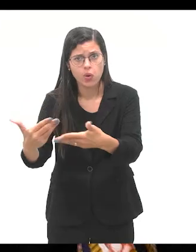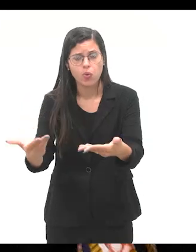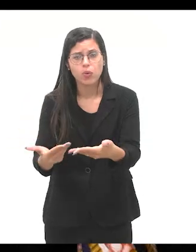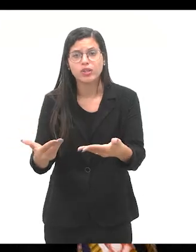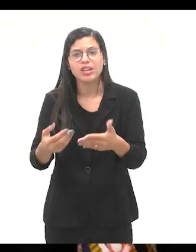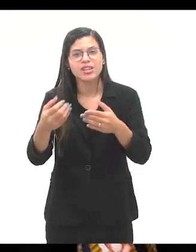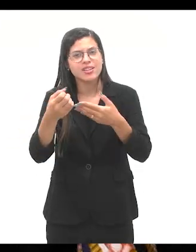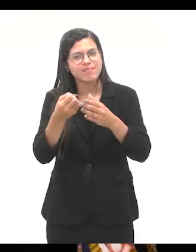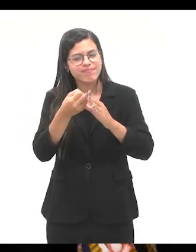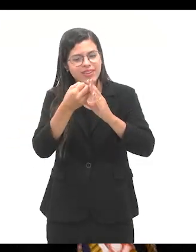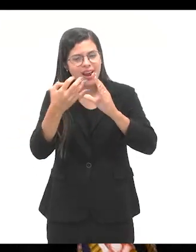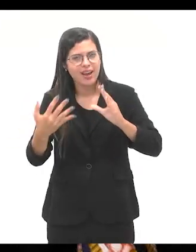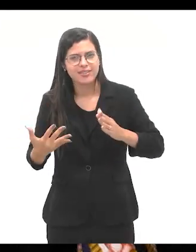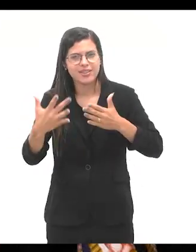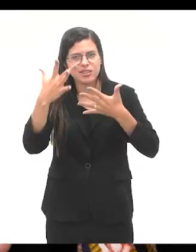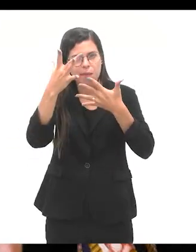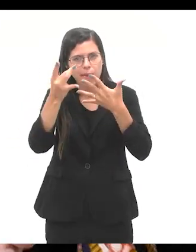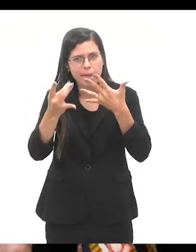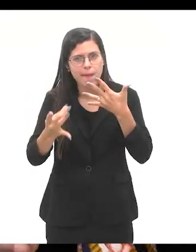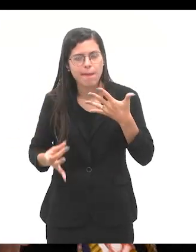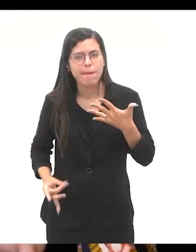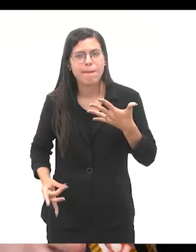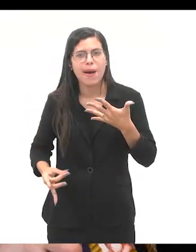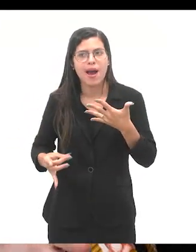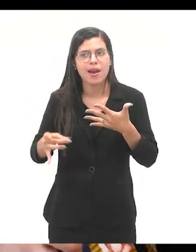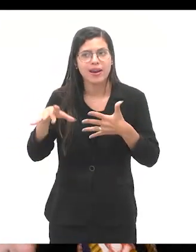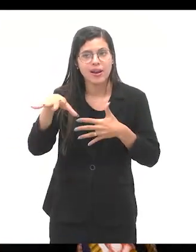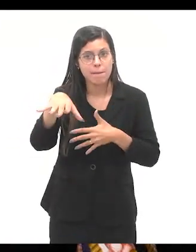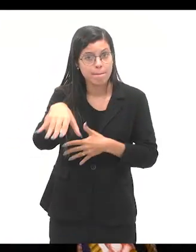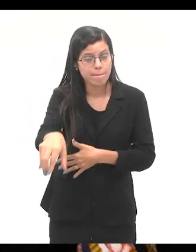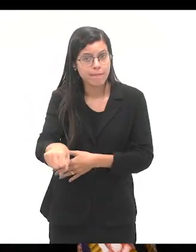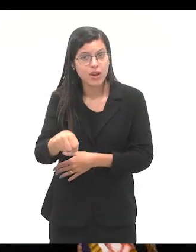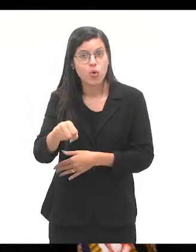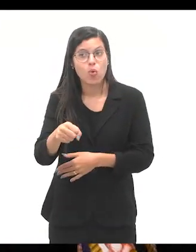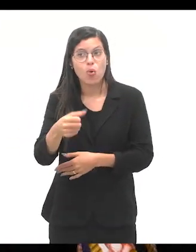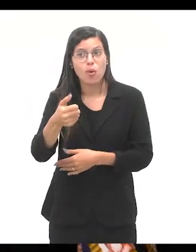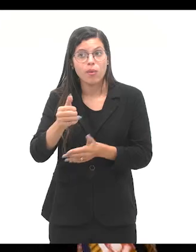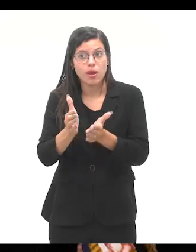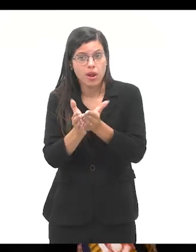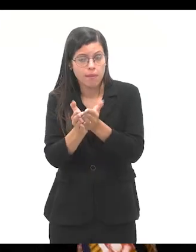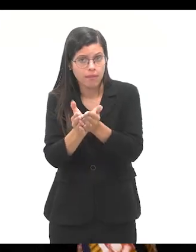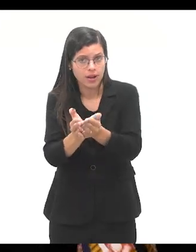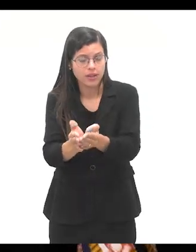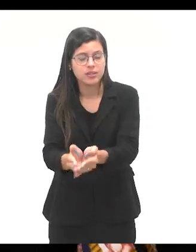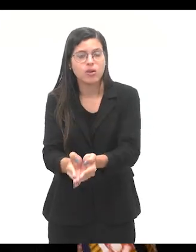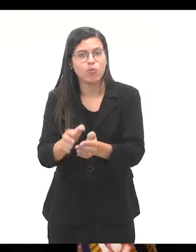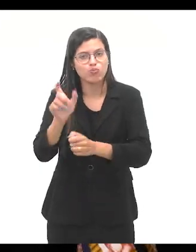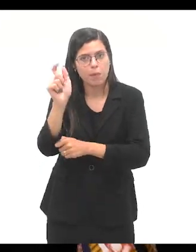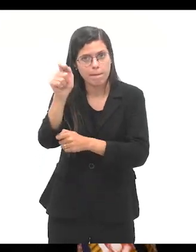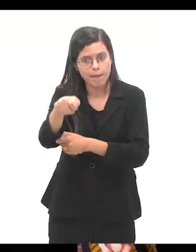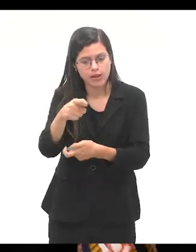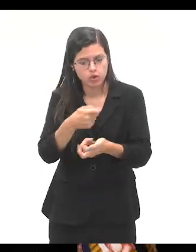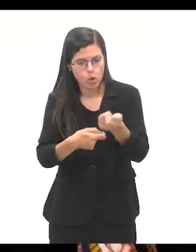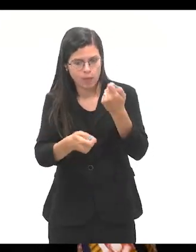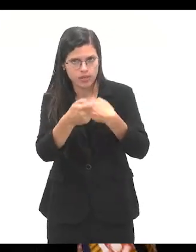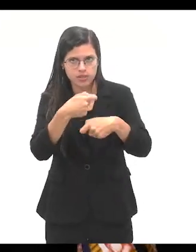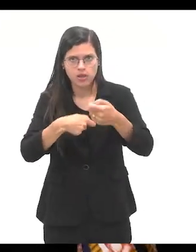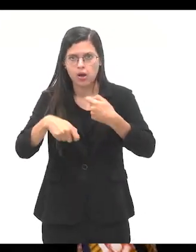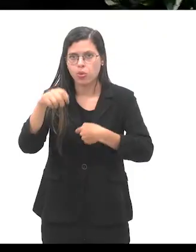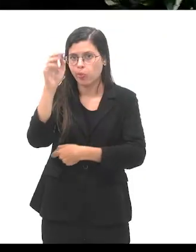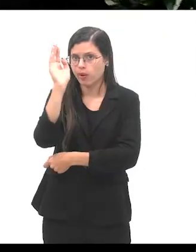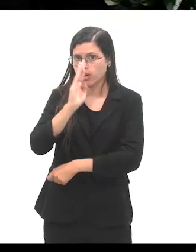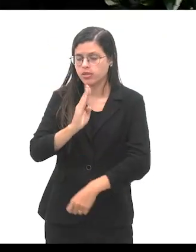justamente descreveu esse bicho com um exemplar que ele pegou no primeira embarcação de pesca comercial do